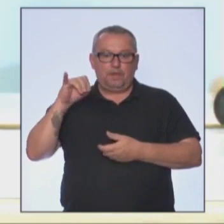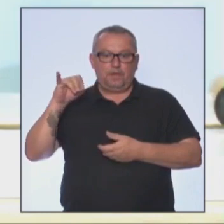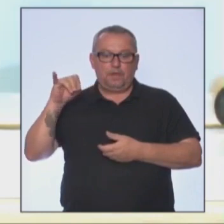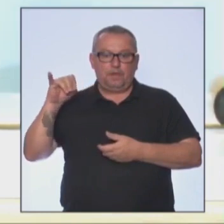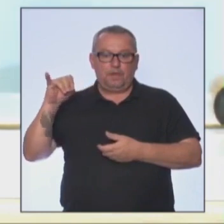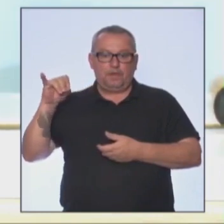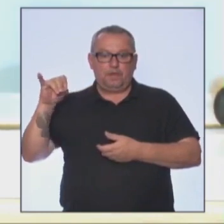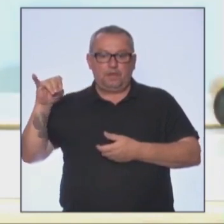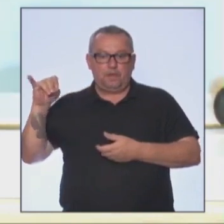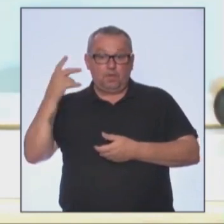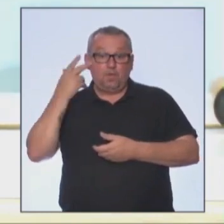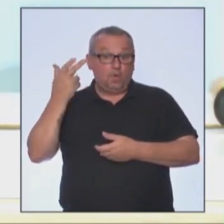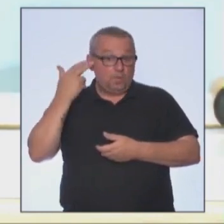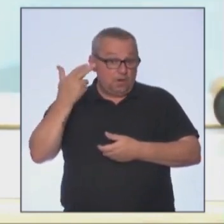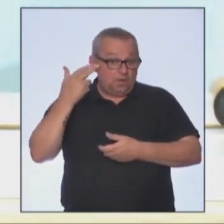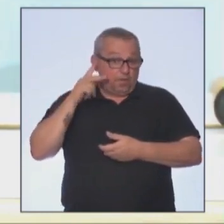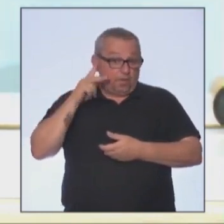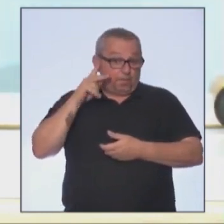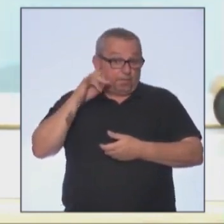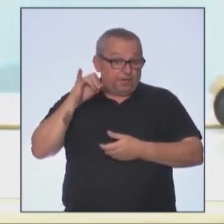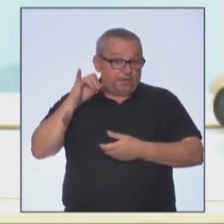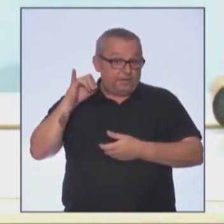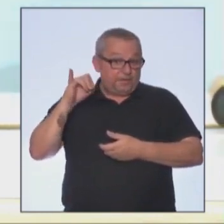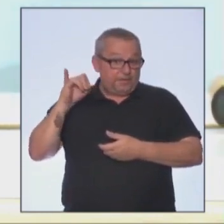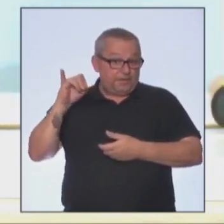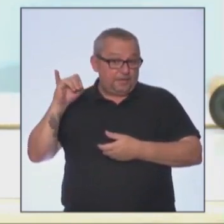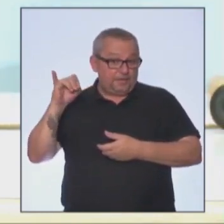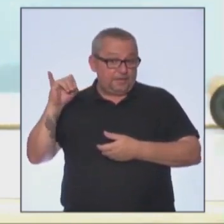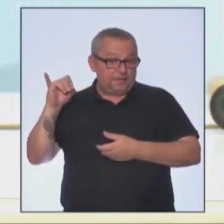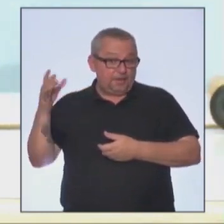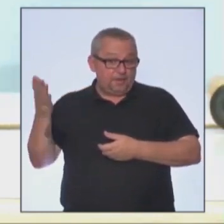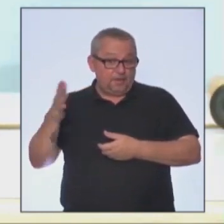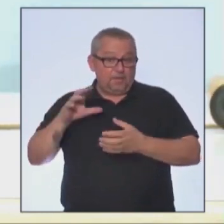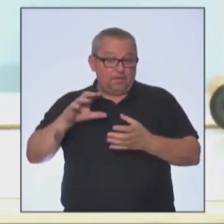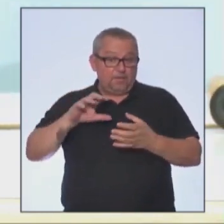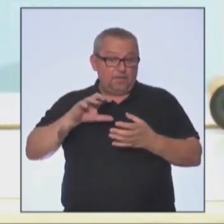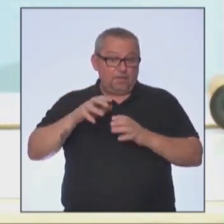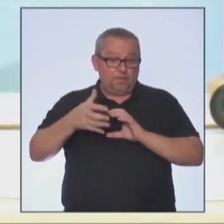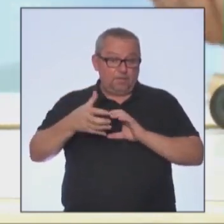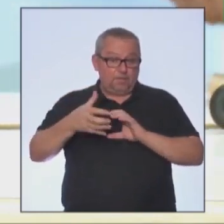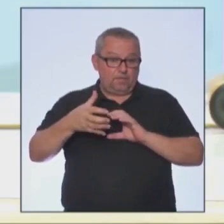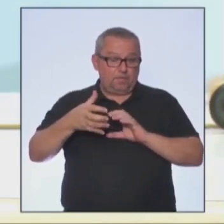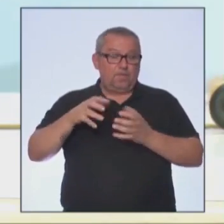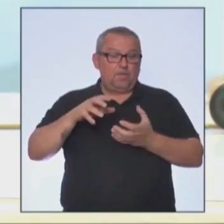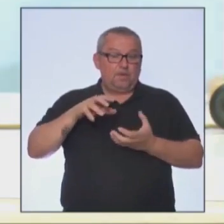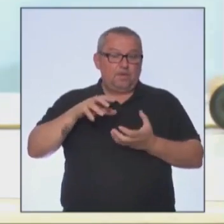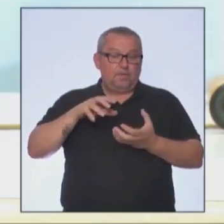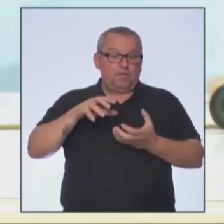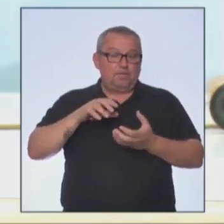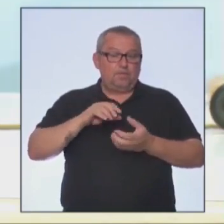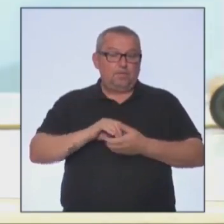Esse é o som normal. Agora eu vou inverter uma das fases das ondas.